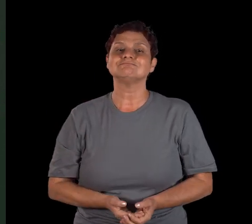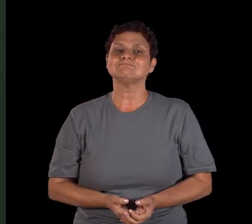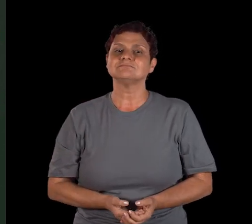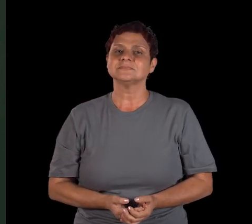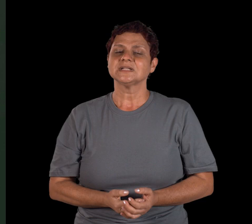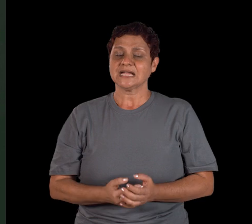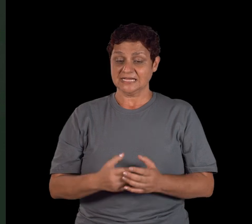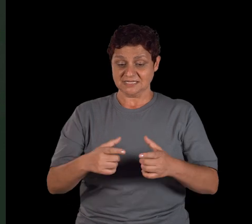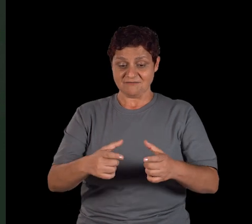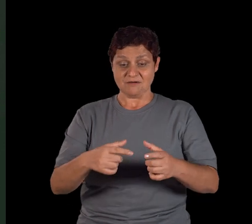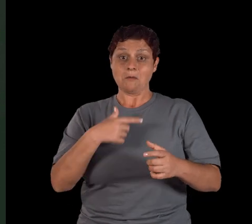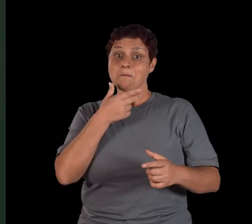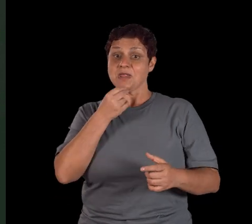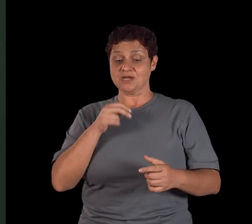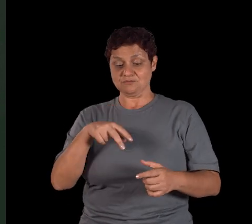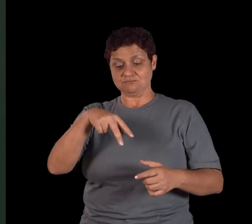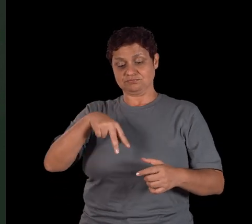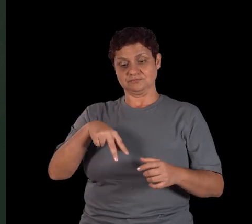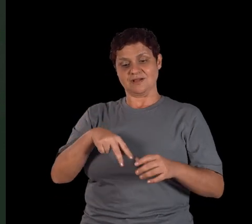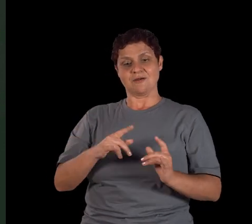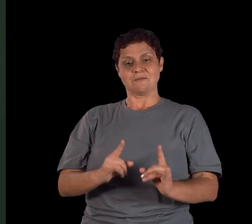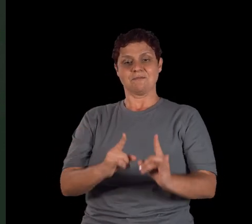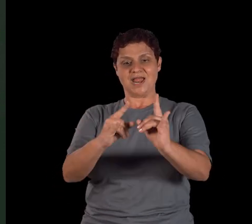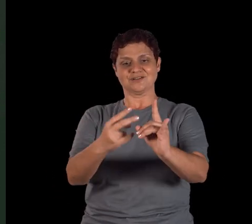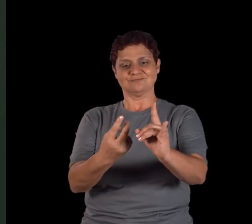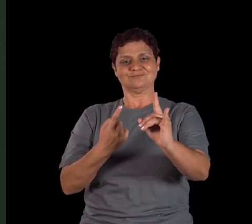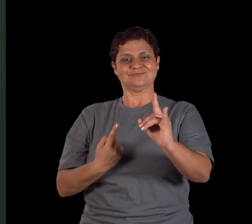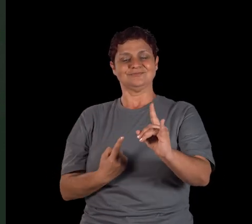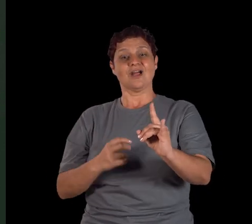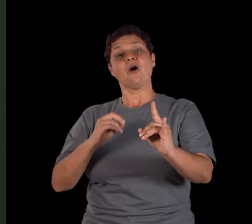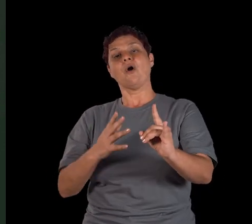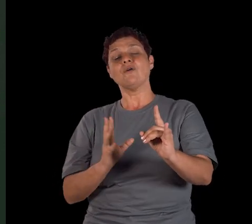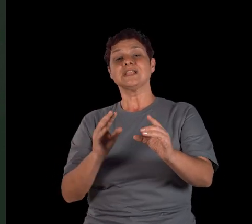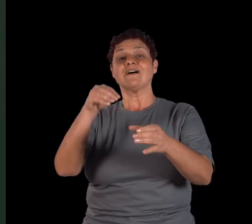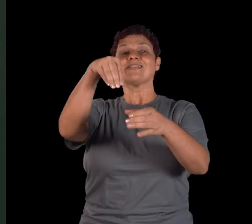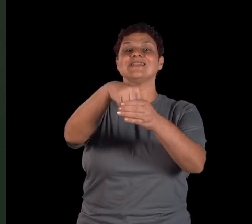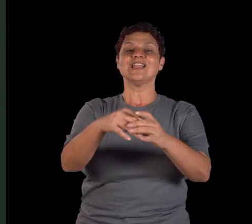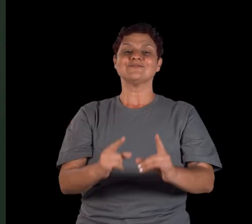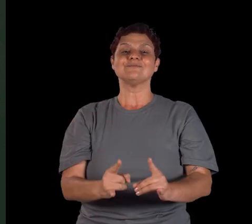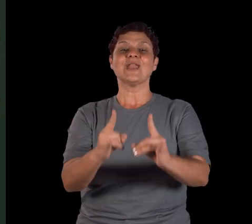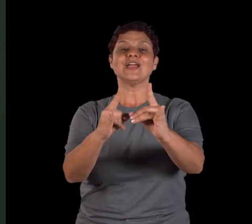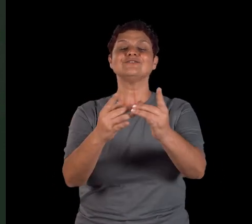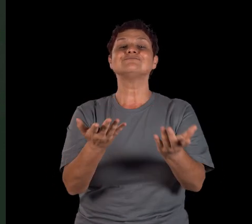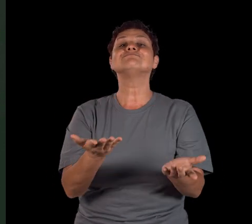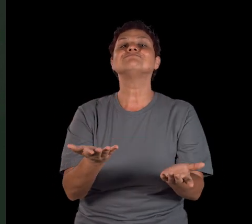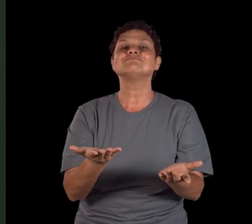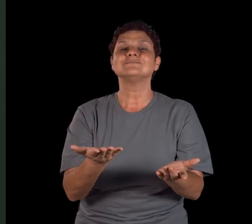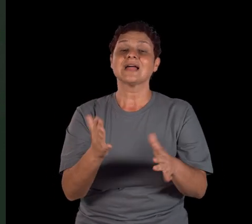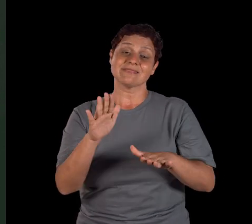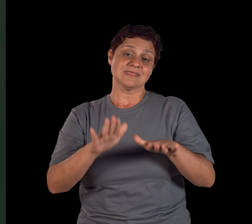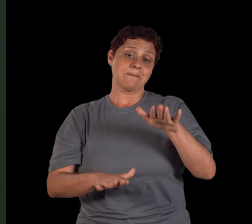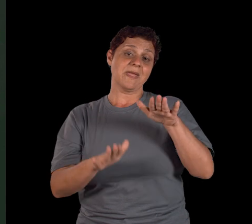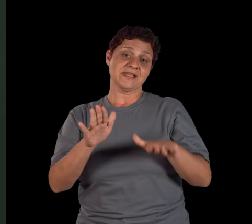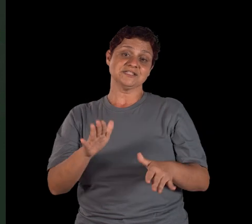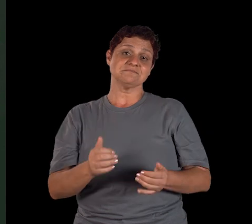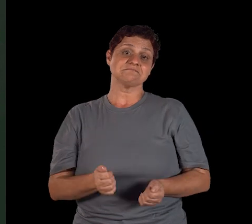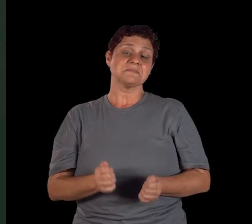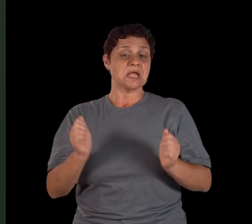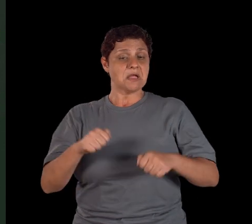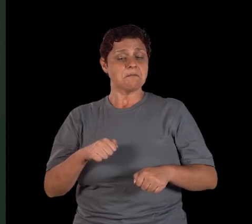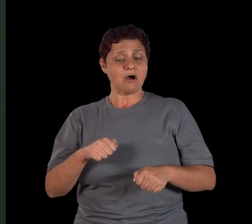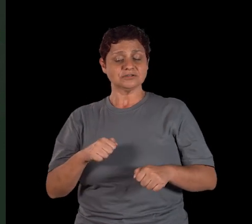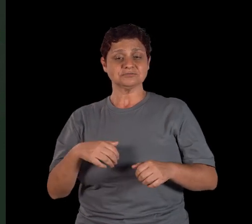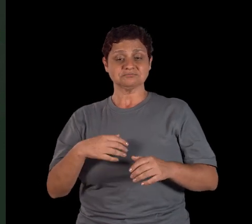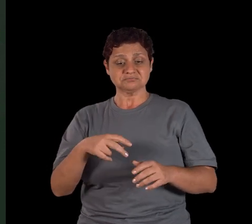Ele estava fora do prédio? Ele estava no prédio? Depende. Porque eu posso estar fora do